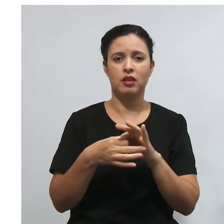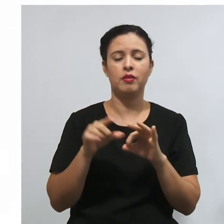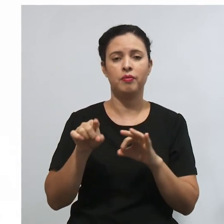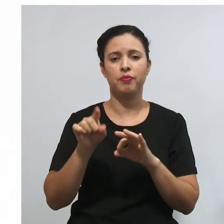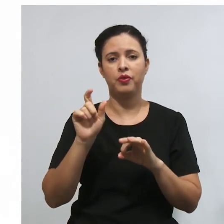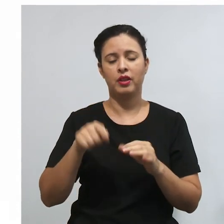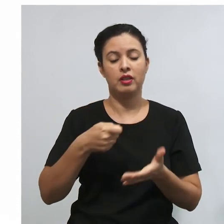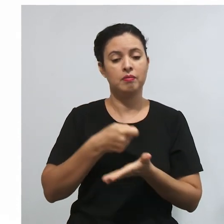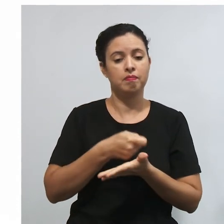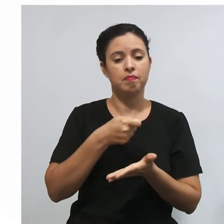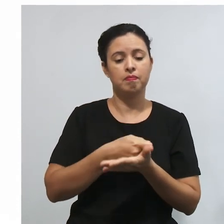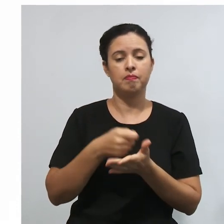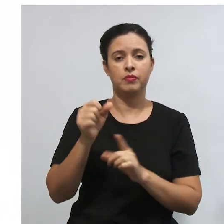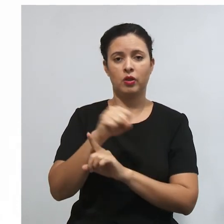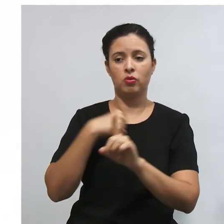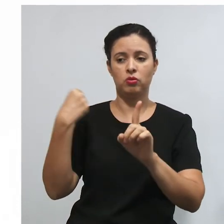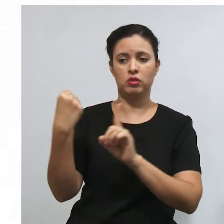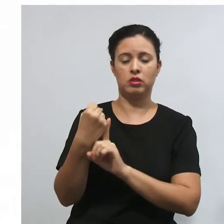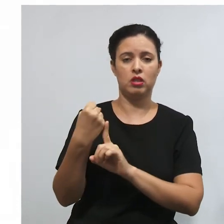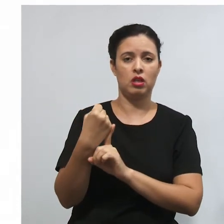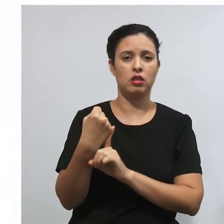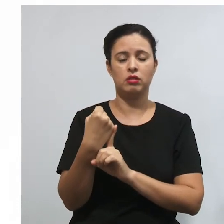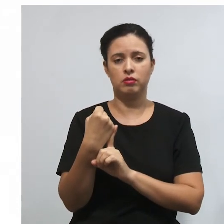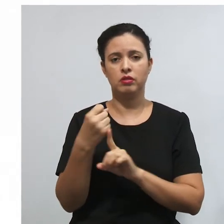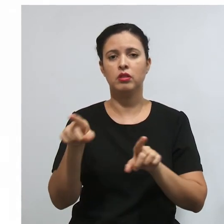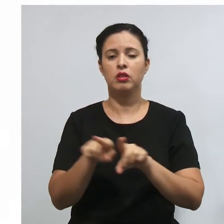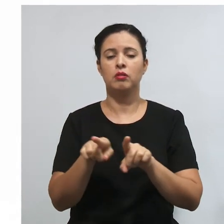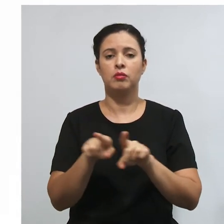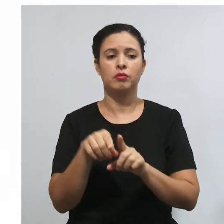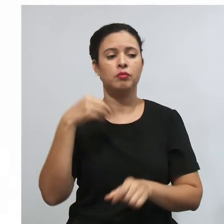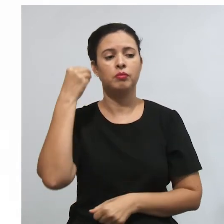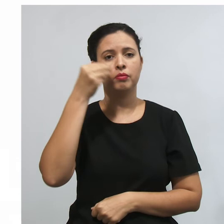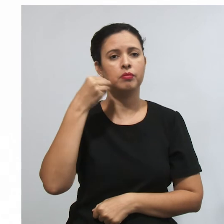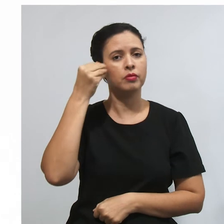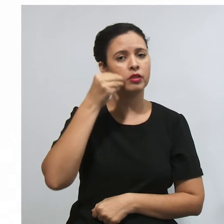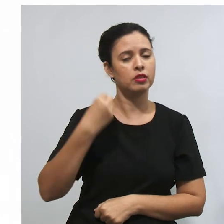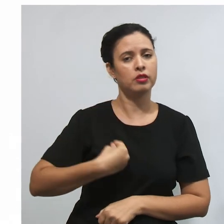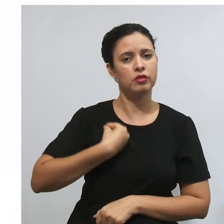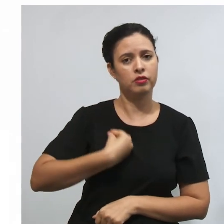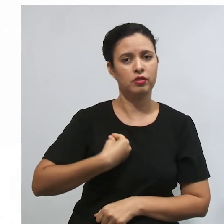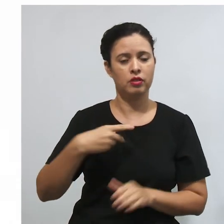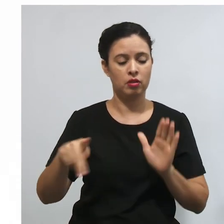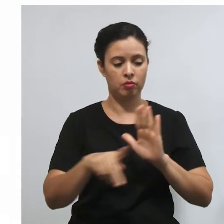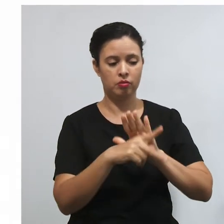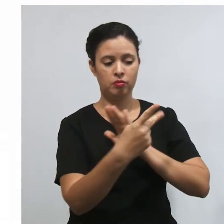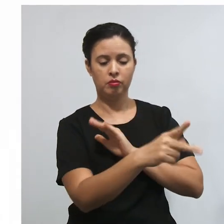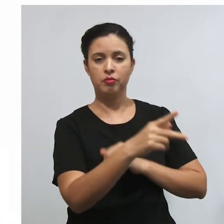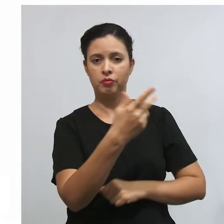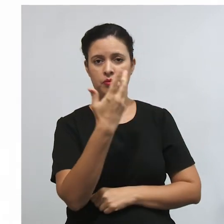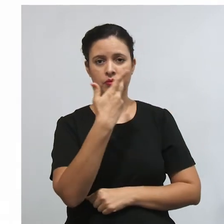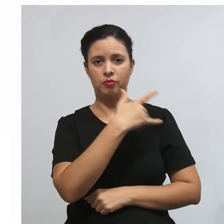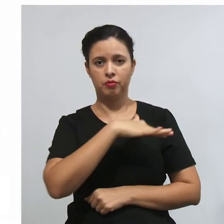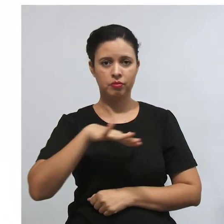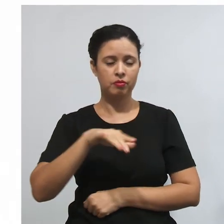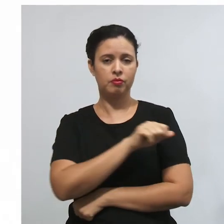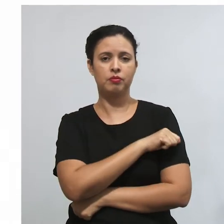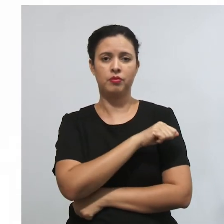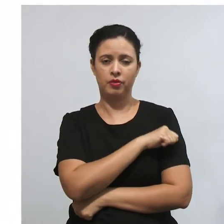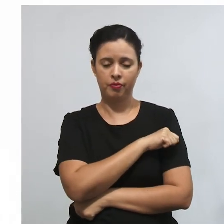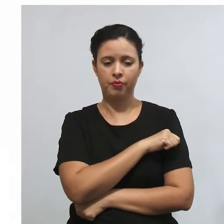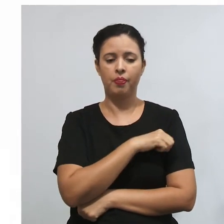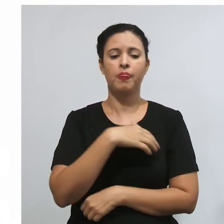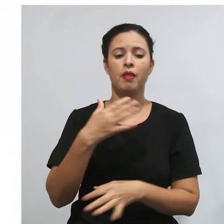às exigências sociais e às experiências de vida dos alunos. O planejamento é um processo